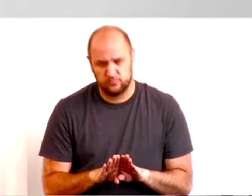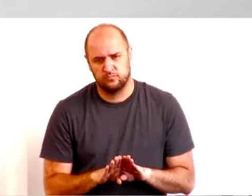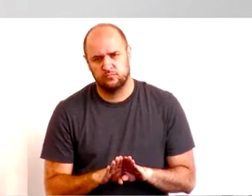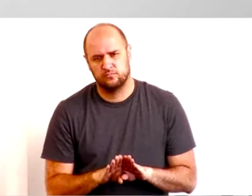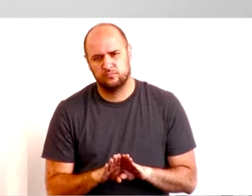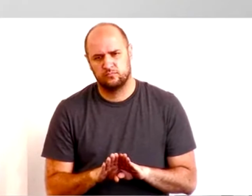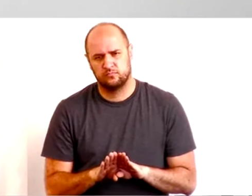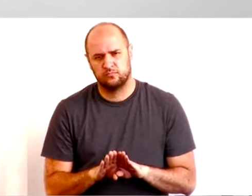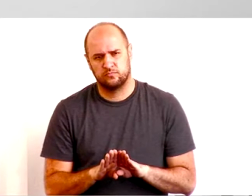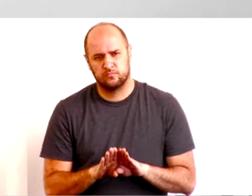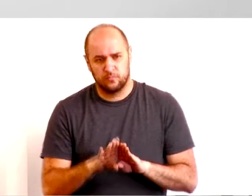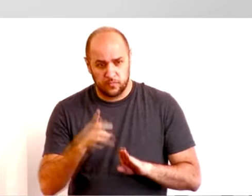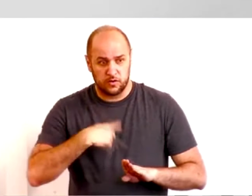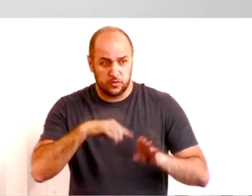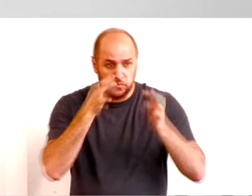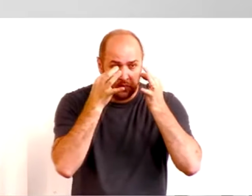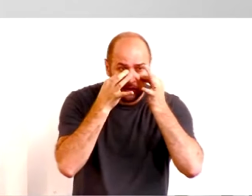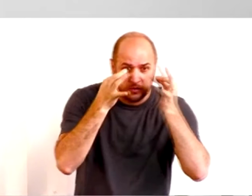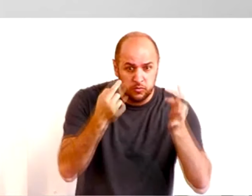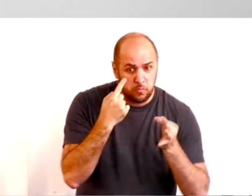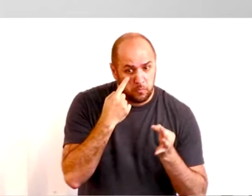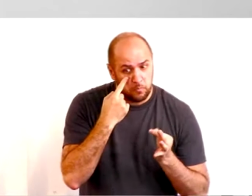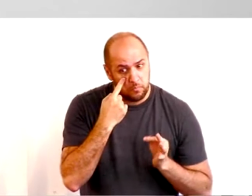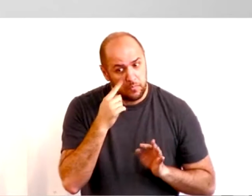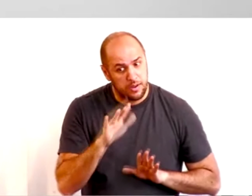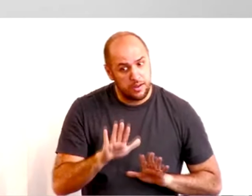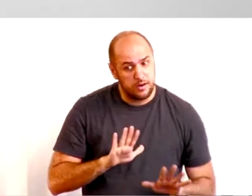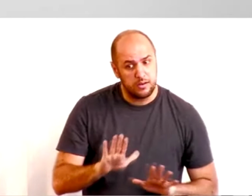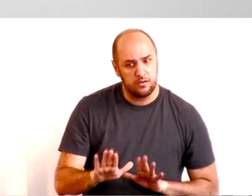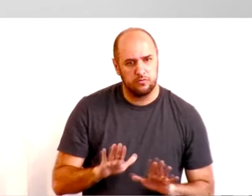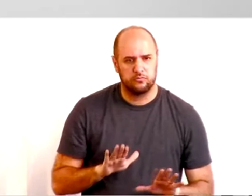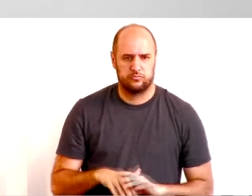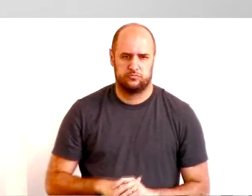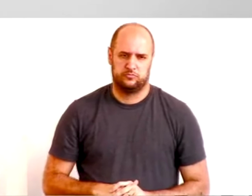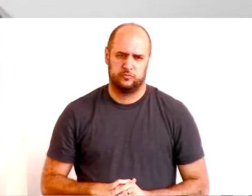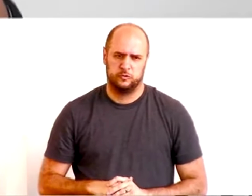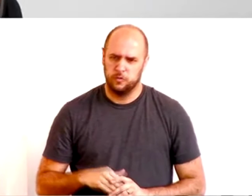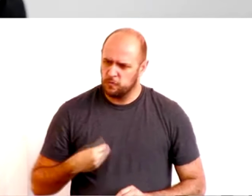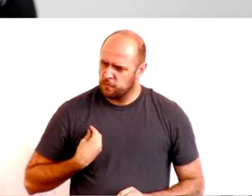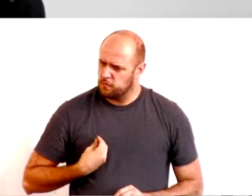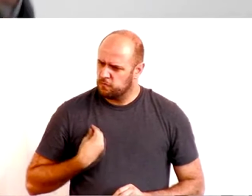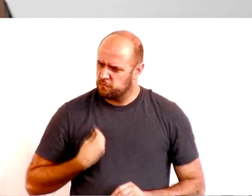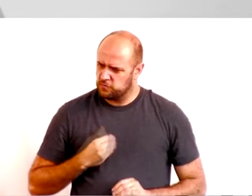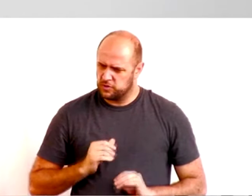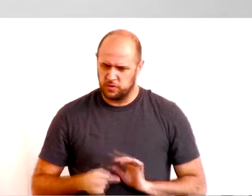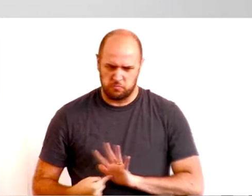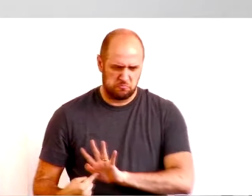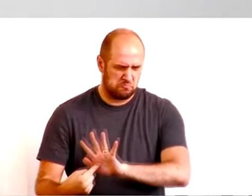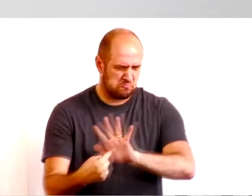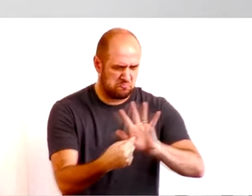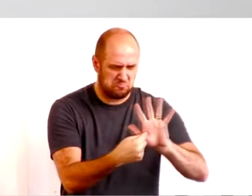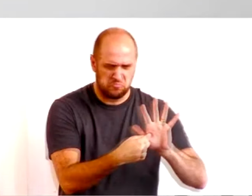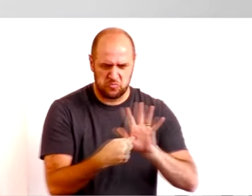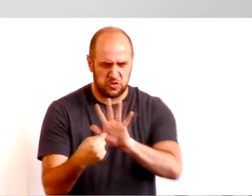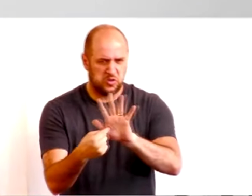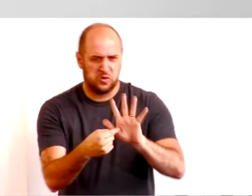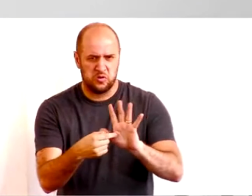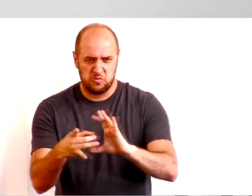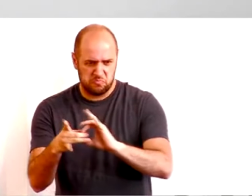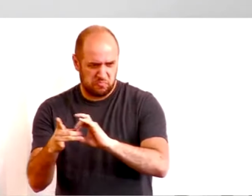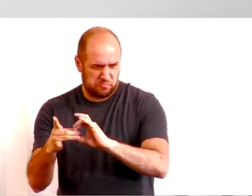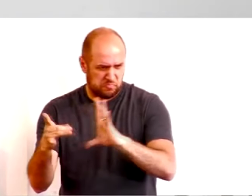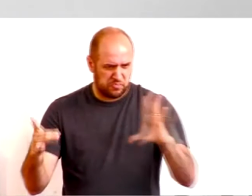a atenção para um grande perigo de uma vida pública completamente divorciada de